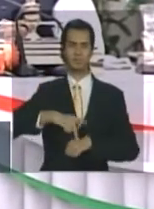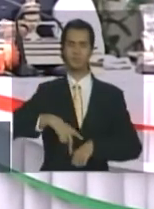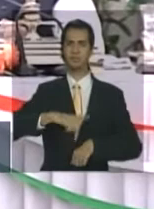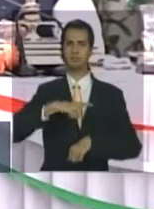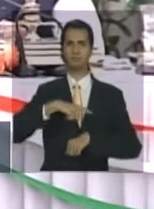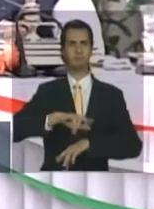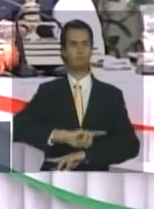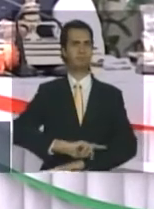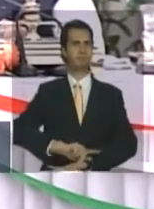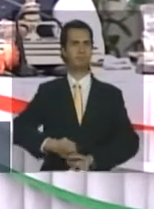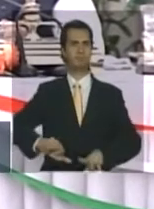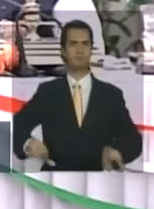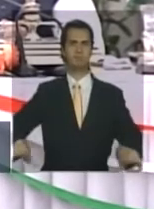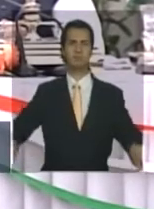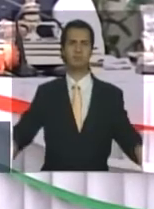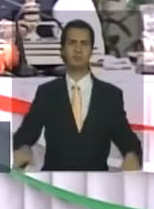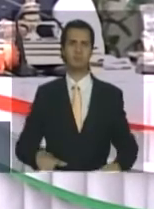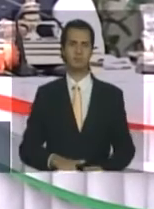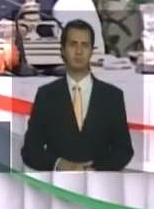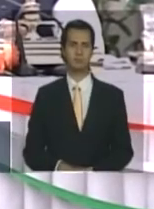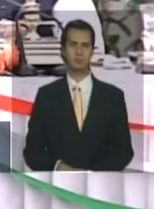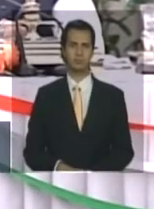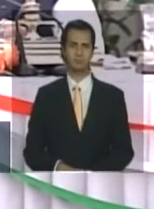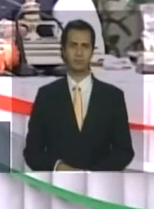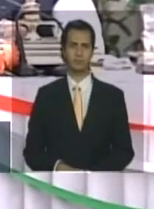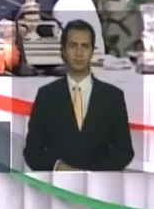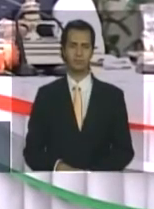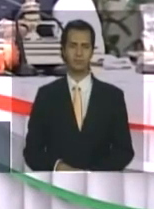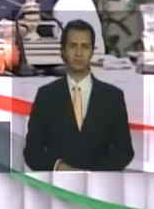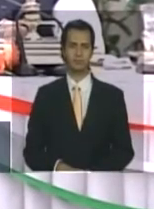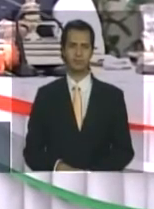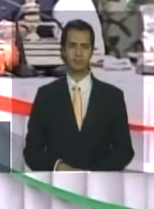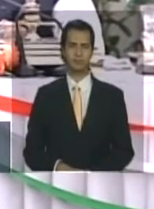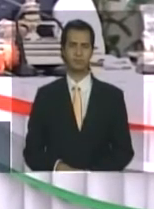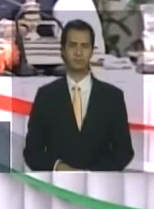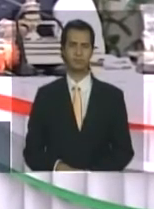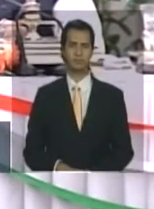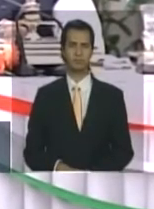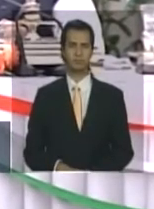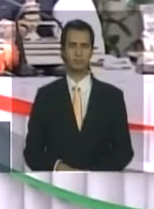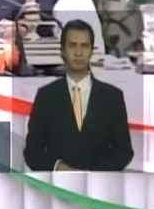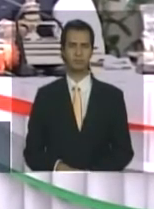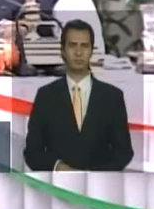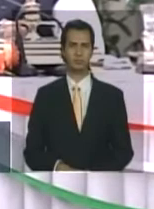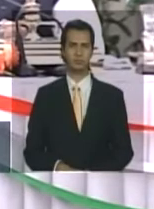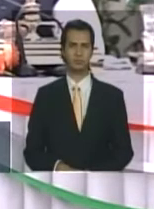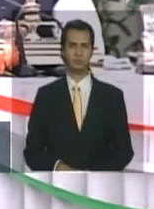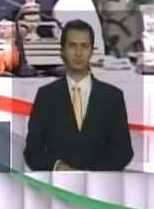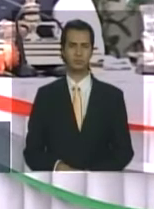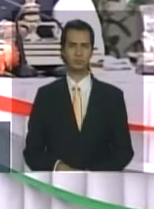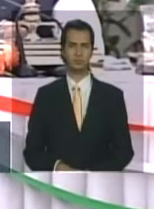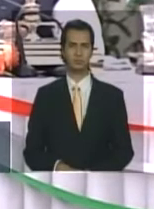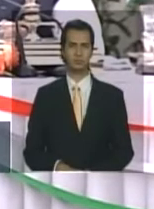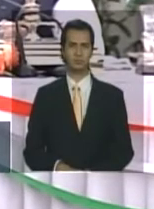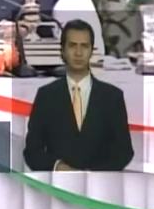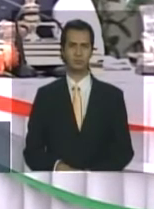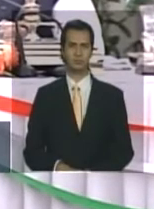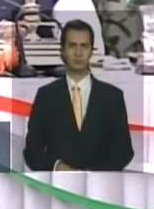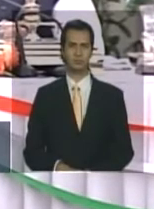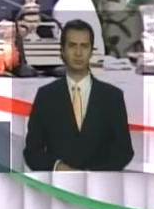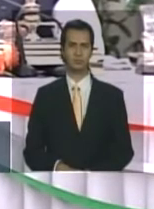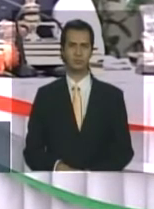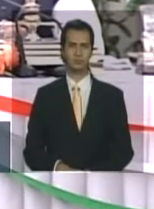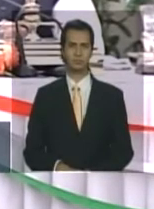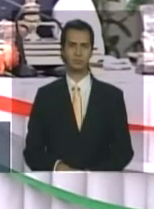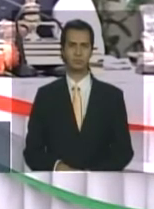The COP11 conference to be held in India in October 2011, coupled with the conference on biodiversity, further underscored the role to be performed